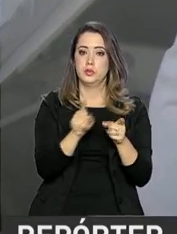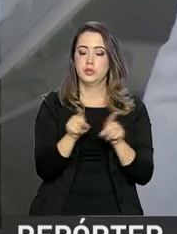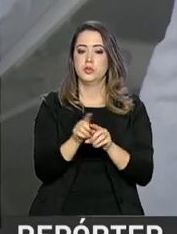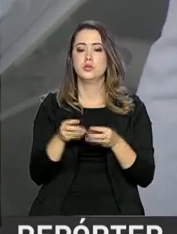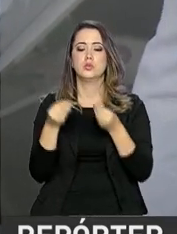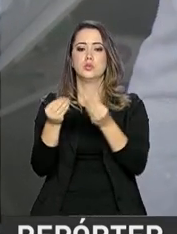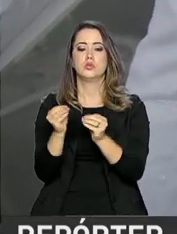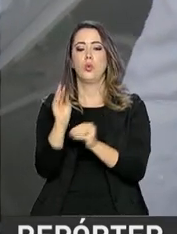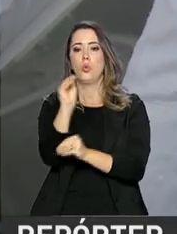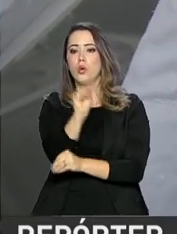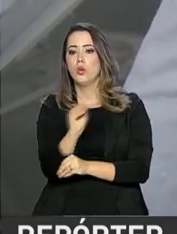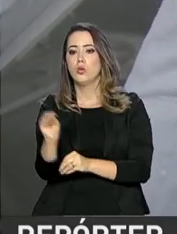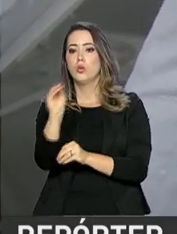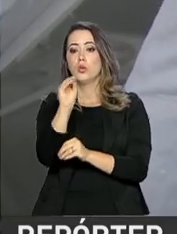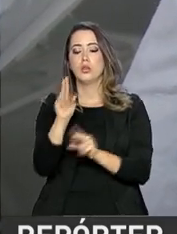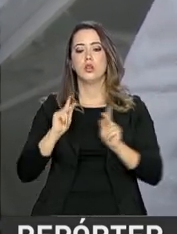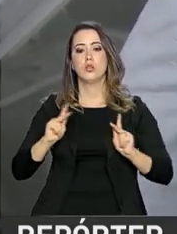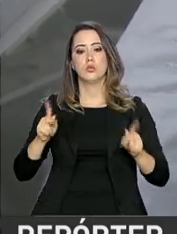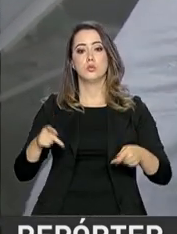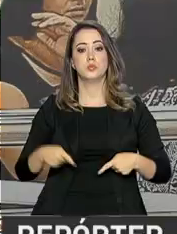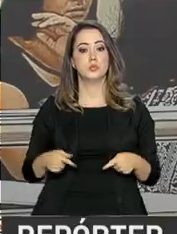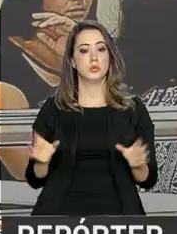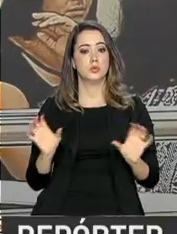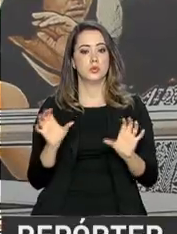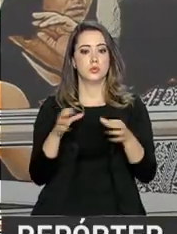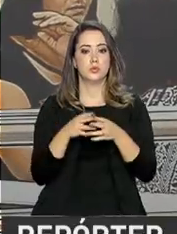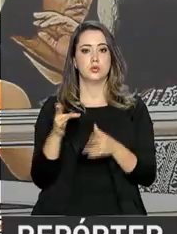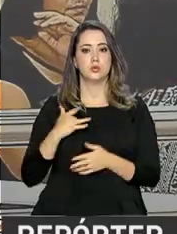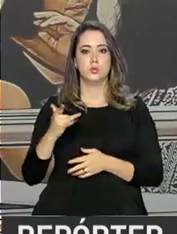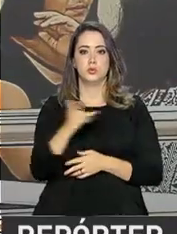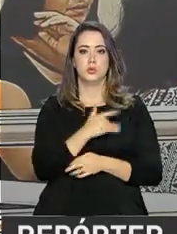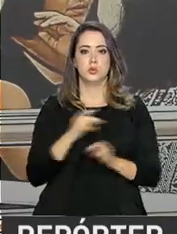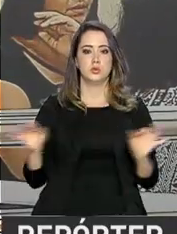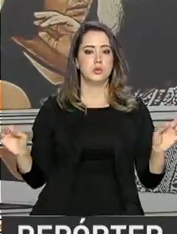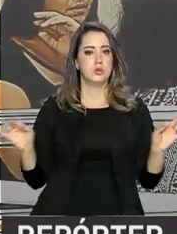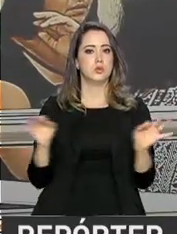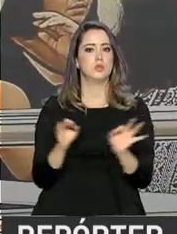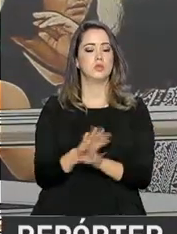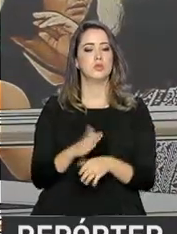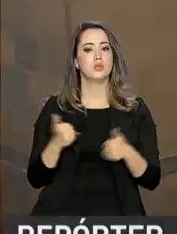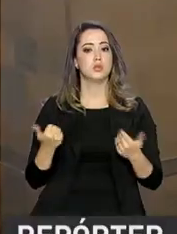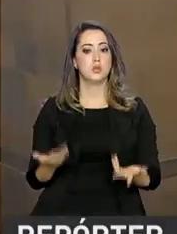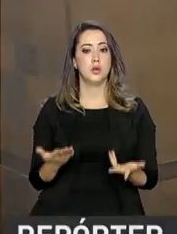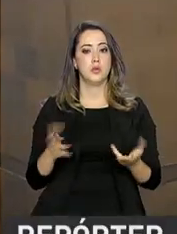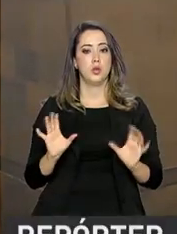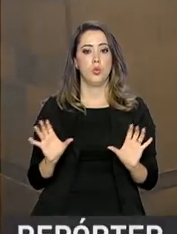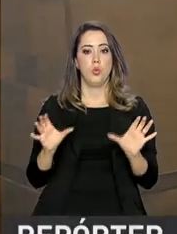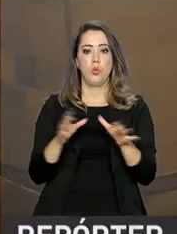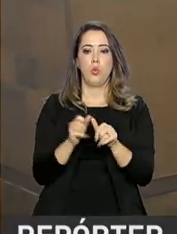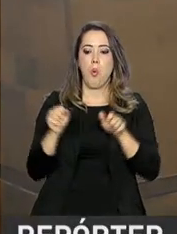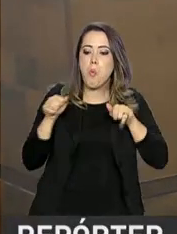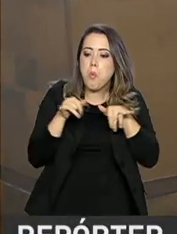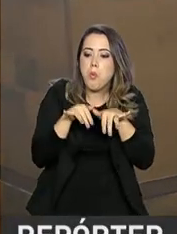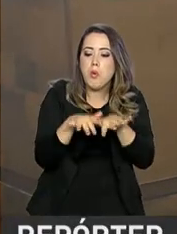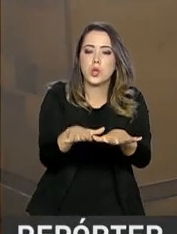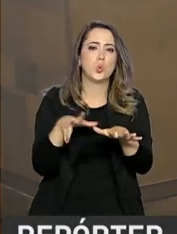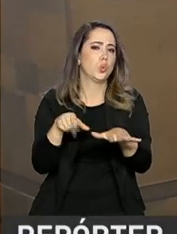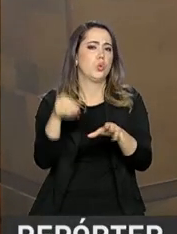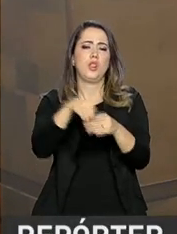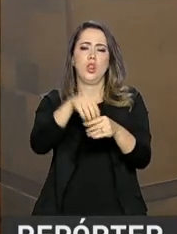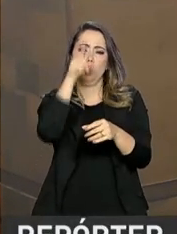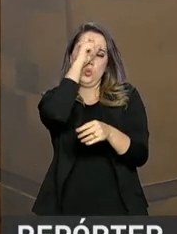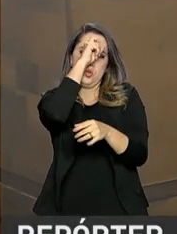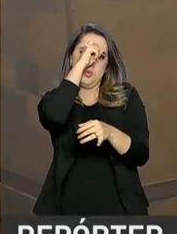tratamento humanizado de excelência do setor de saúde, eliminando assim as superlotações. Com esse novo modelo, é